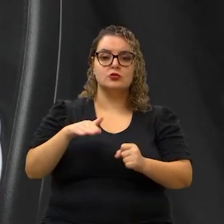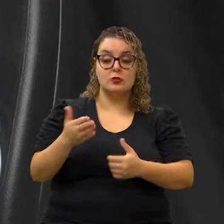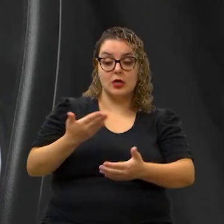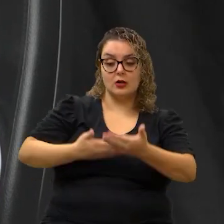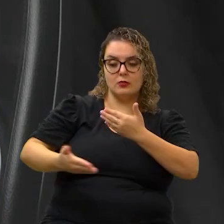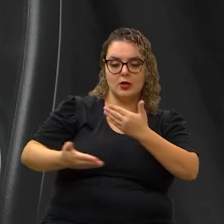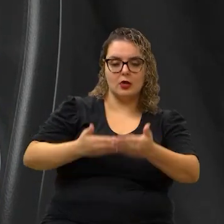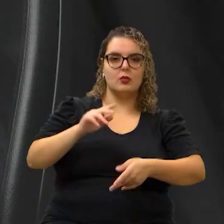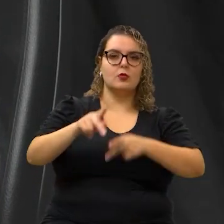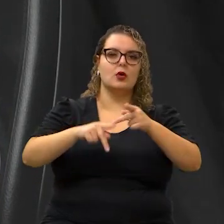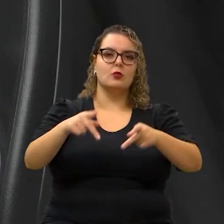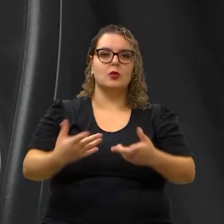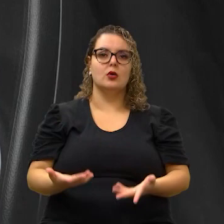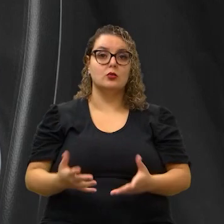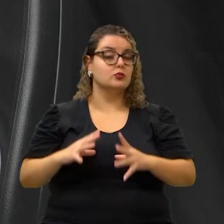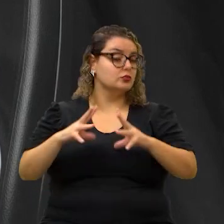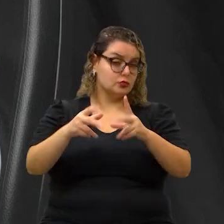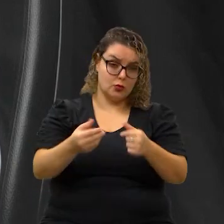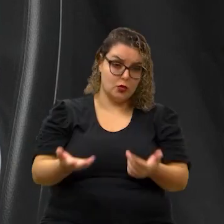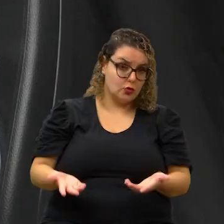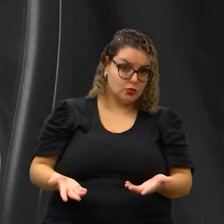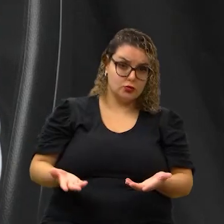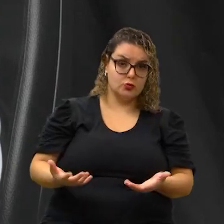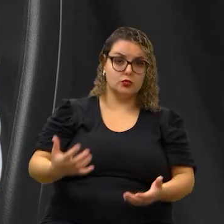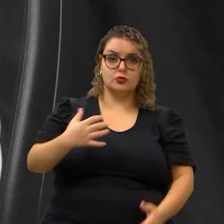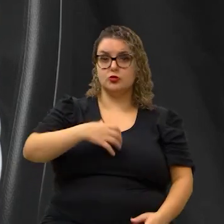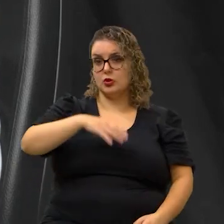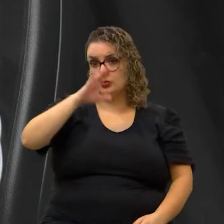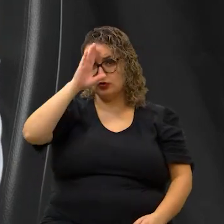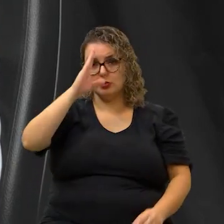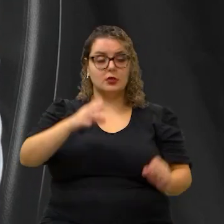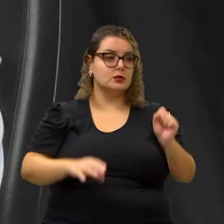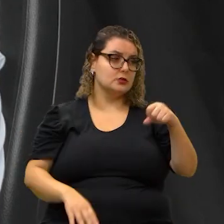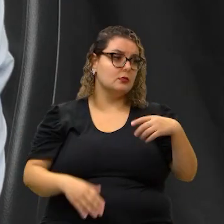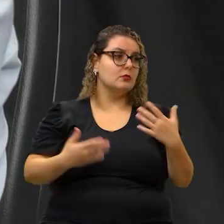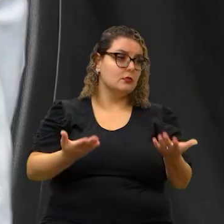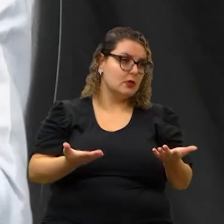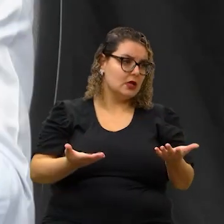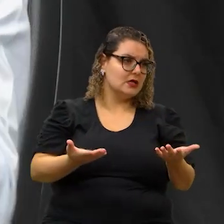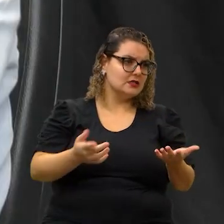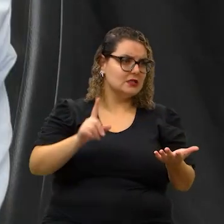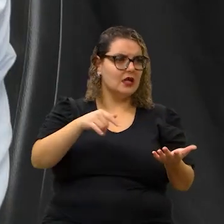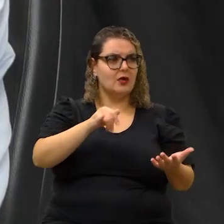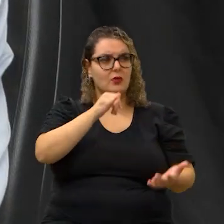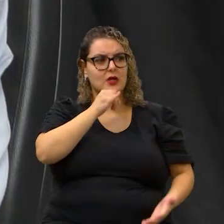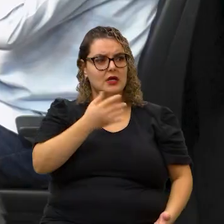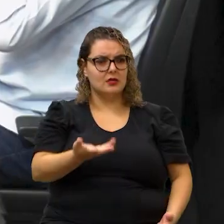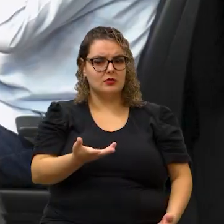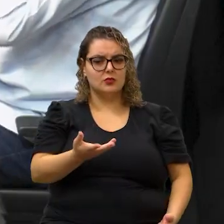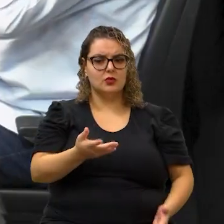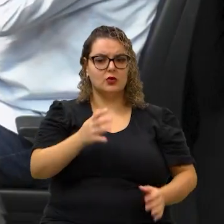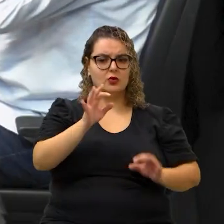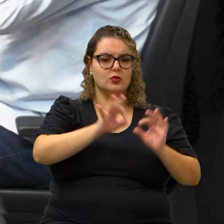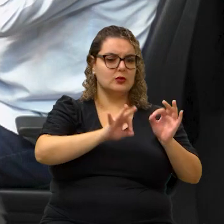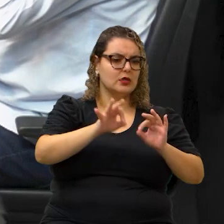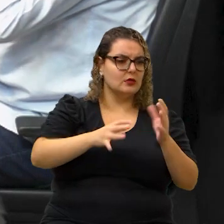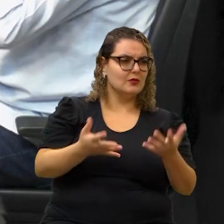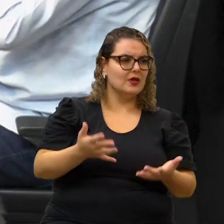pode ser mais compartilhado com a população como um todo, de forma direta. Mas é meio que exemplo